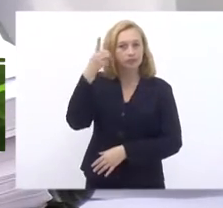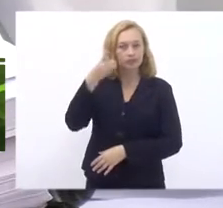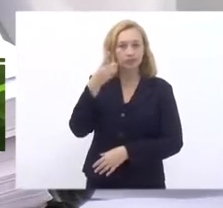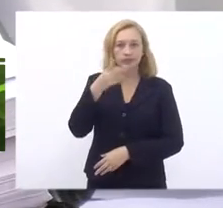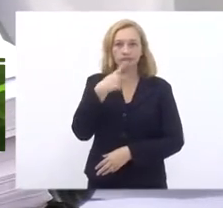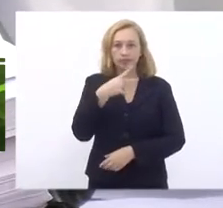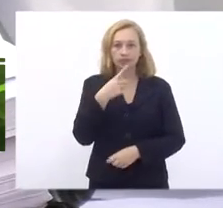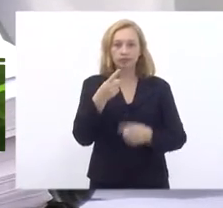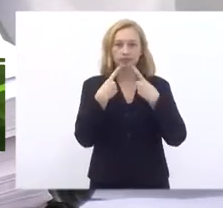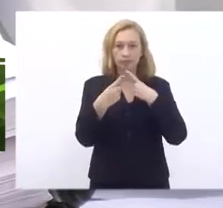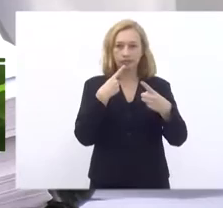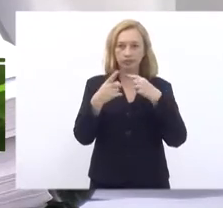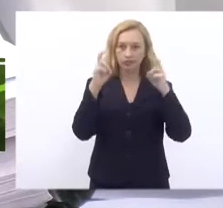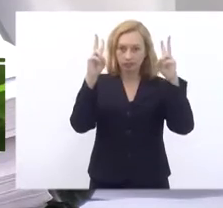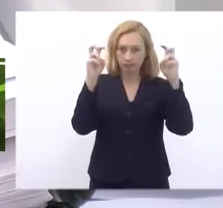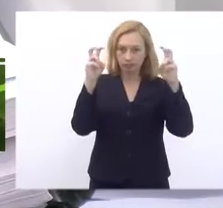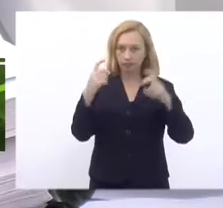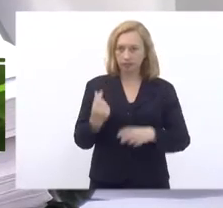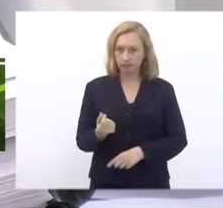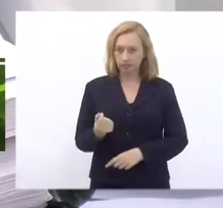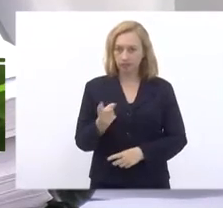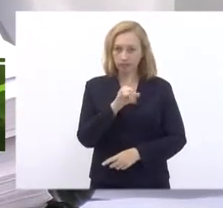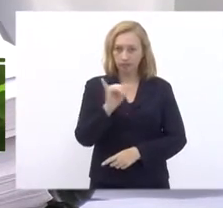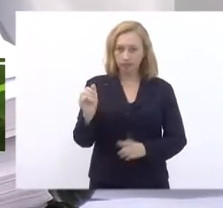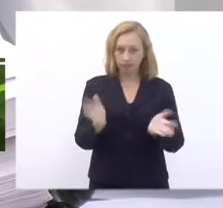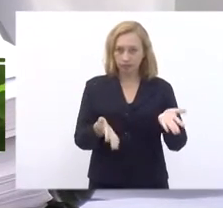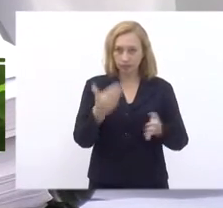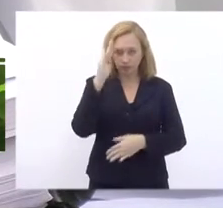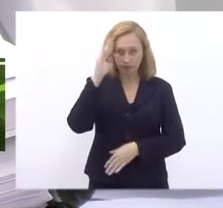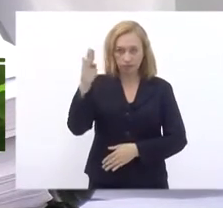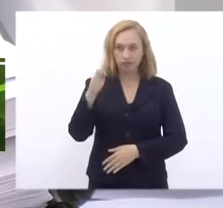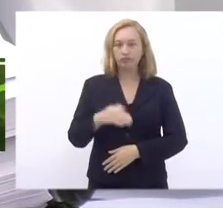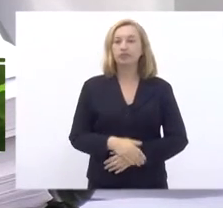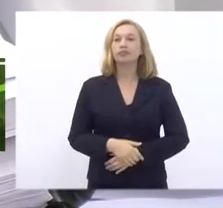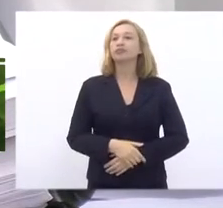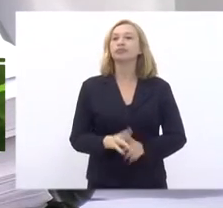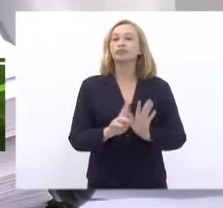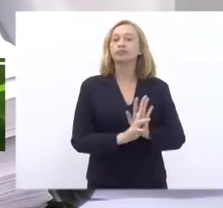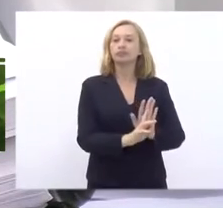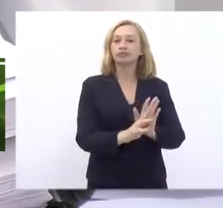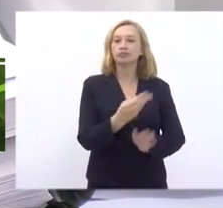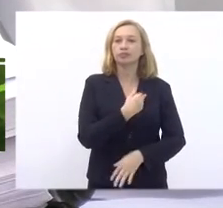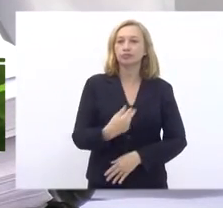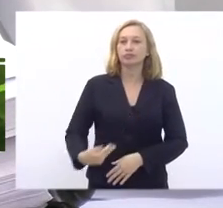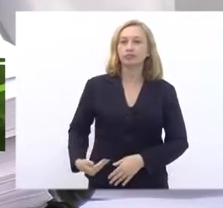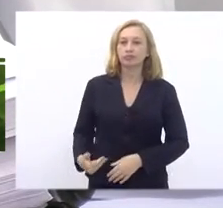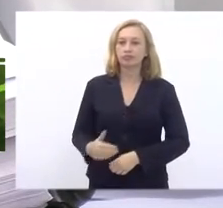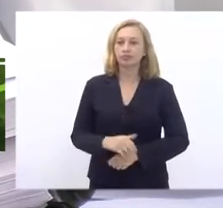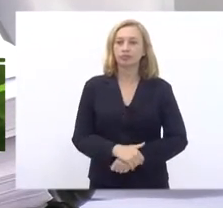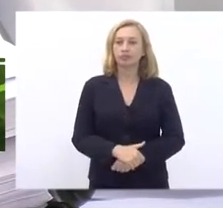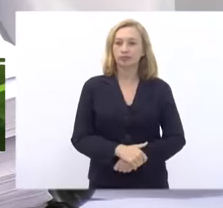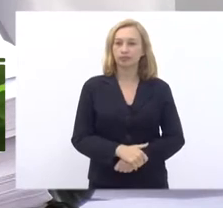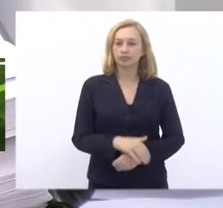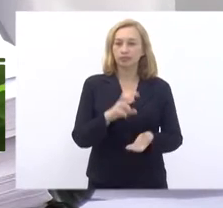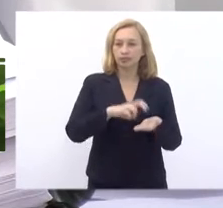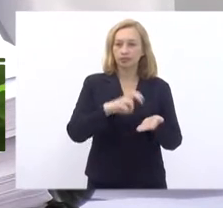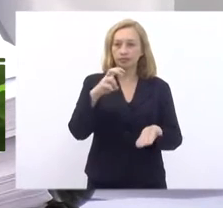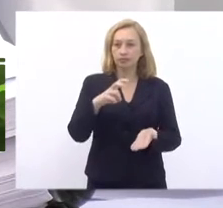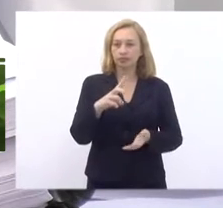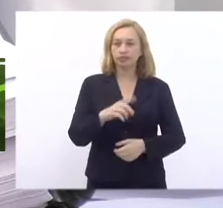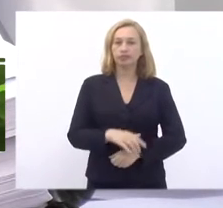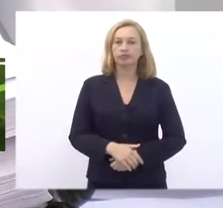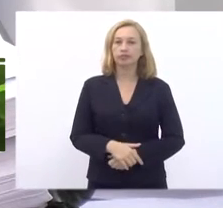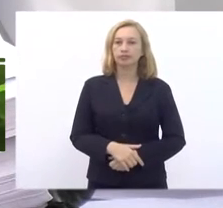discutir a questão tarifária, principalmente no dia de hoje. Por isso, apresento os dois representantes do governador nessa manhã da nossa